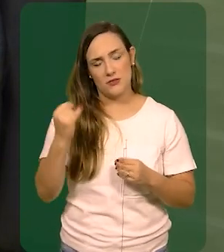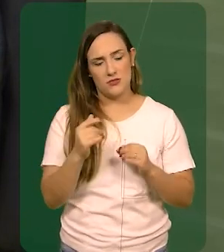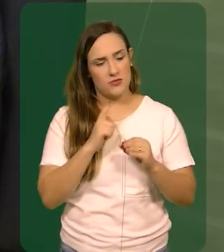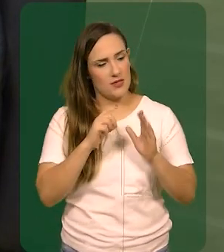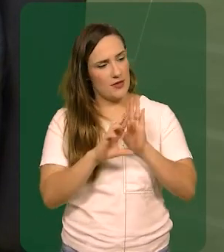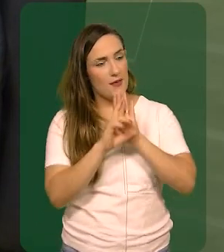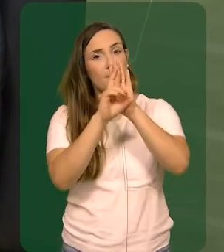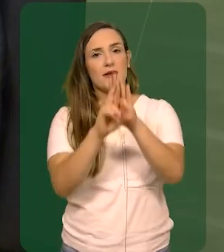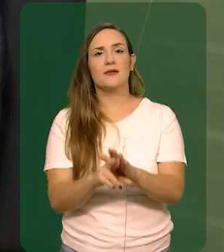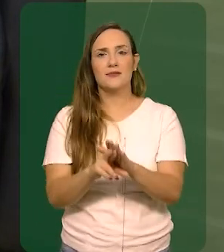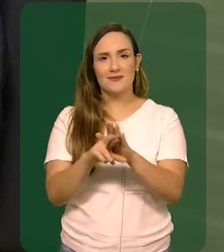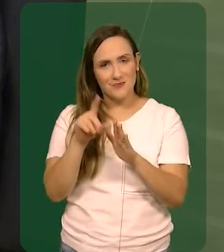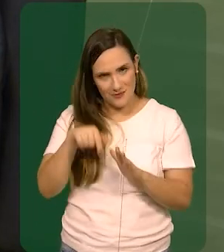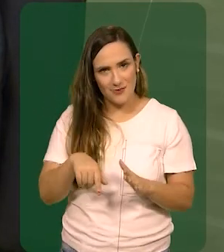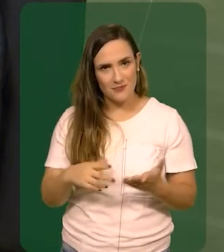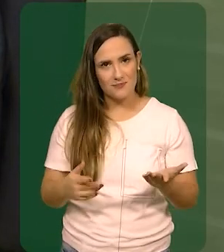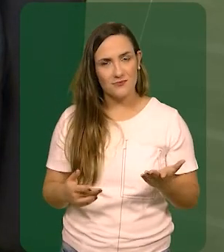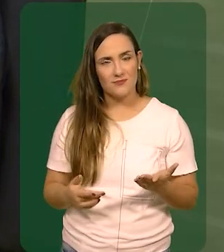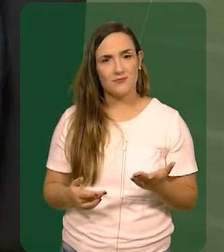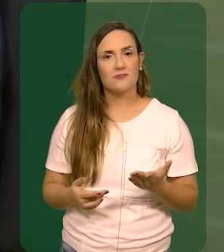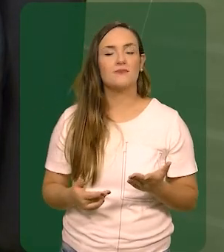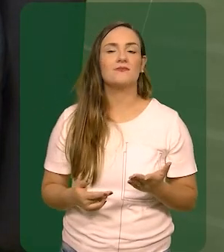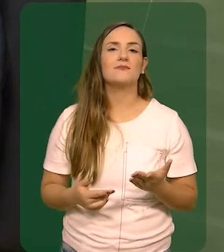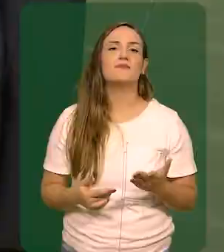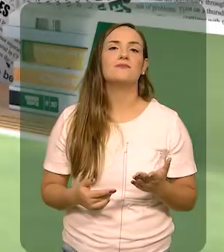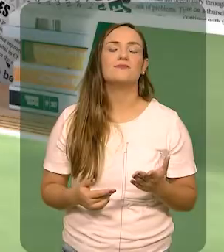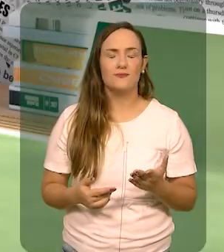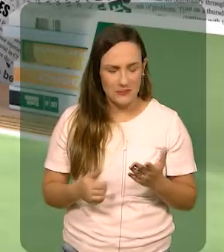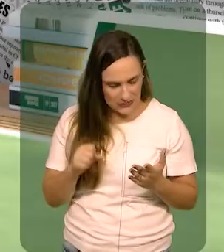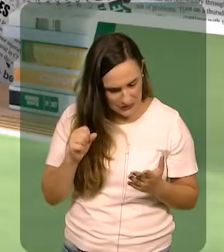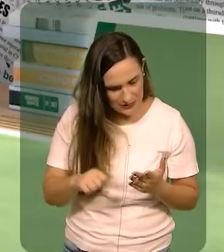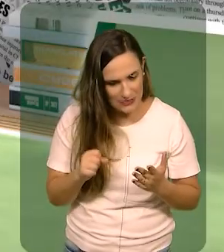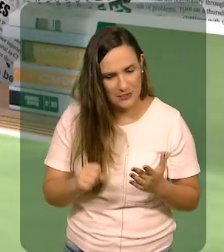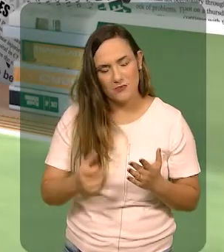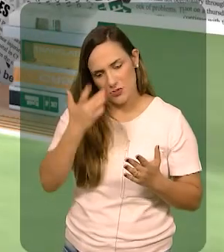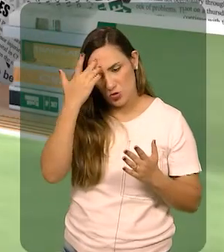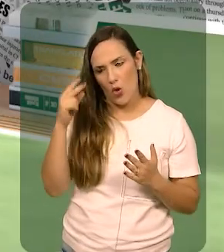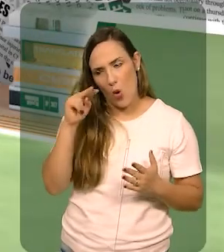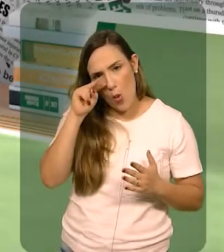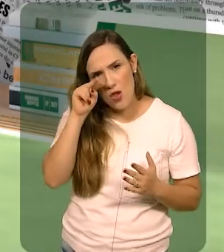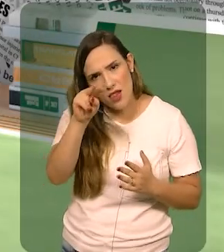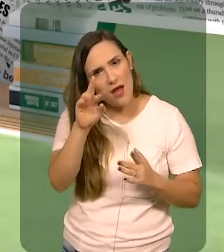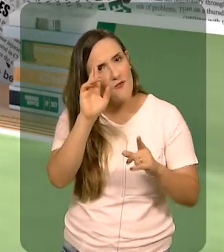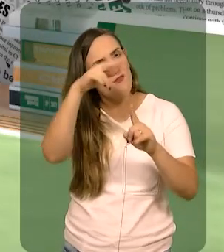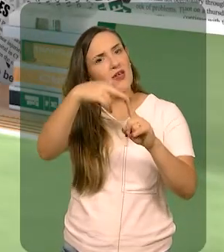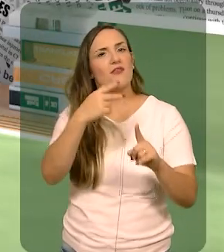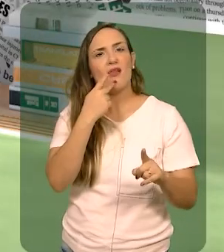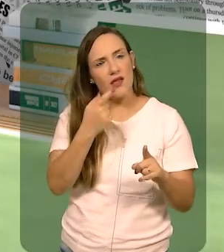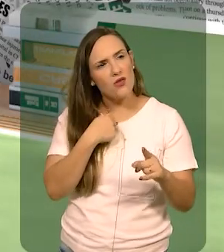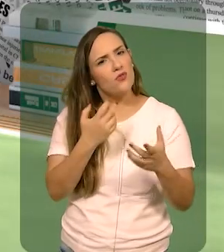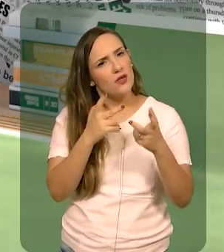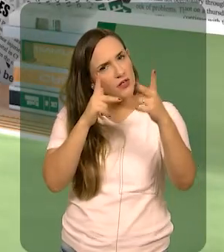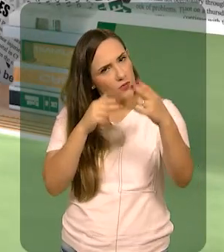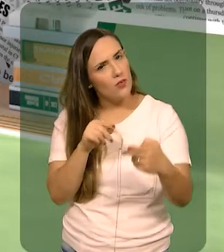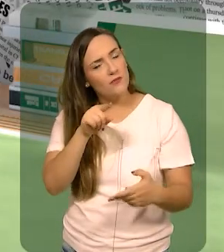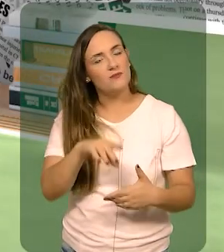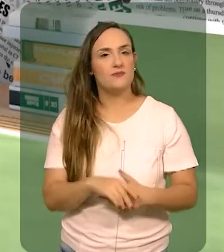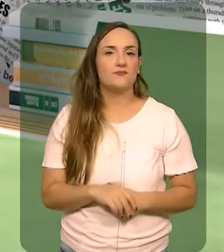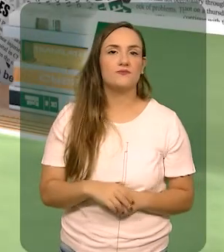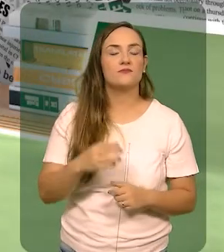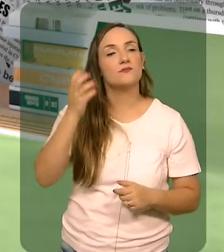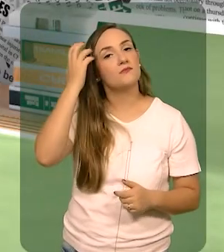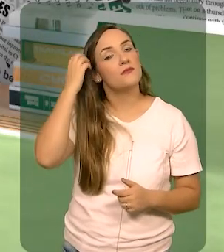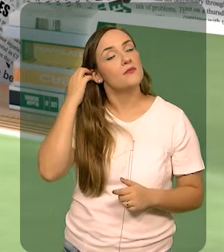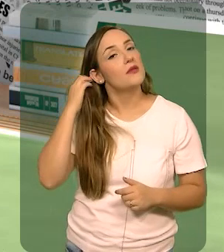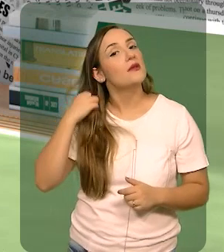da representatividade do espaço de fala. Com certeza. Por quê? Que nem eu falei,